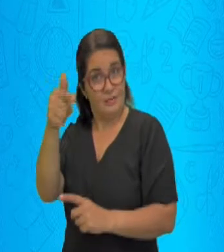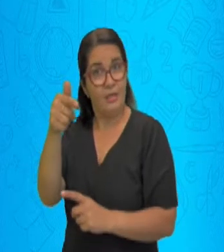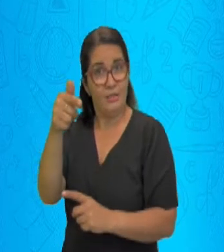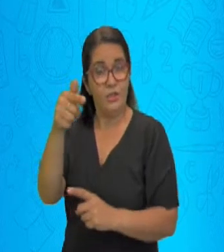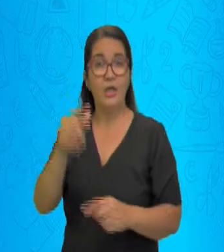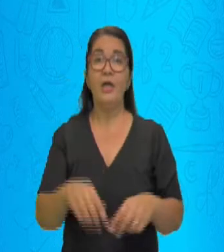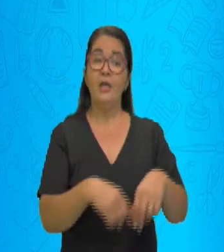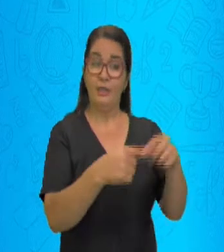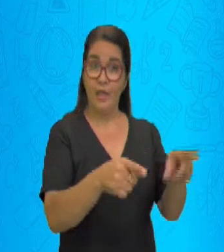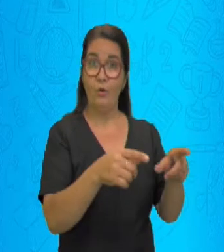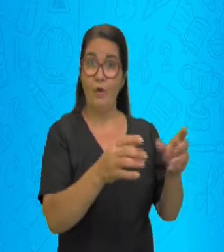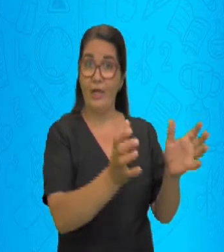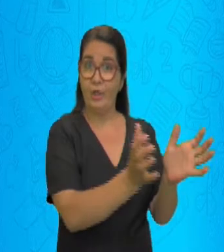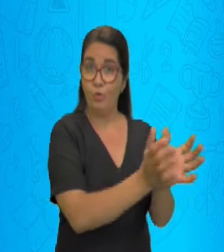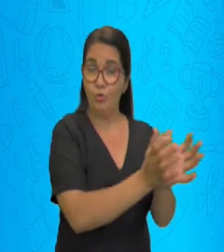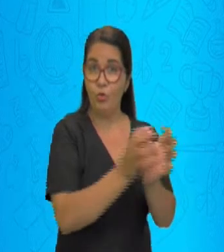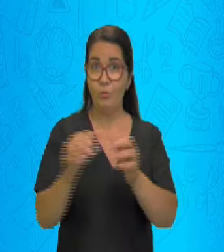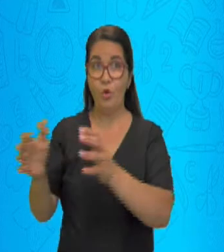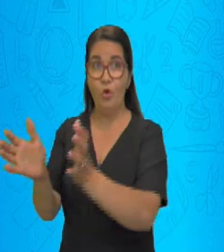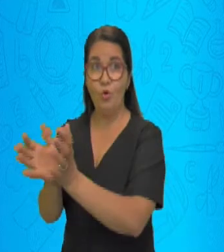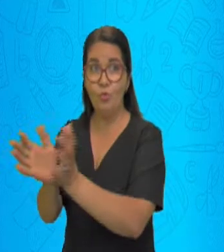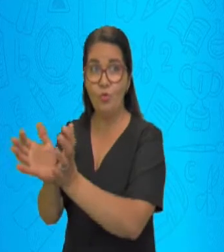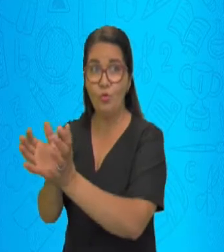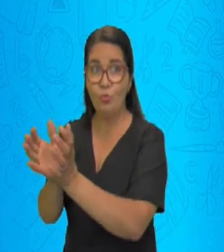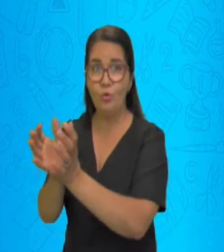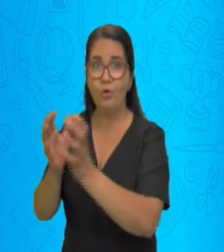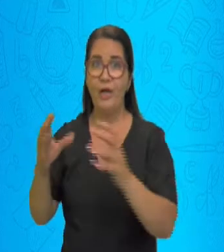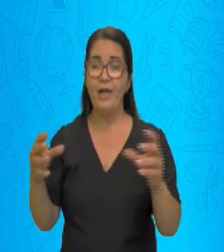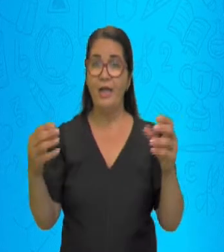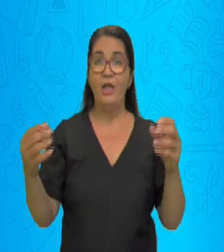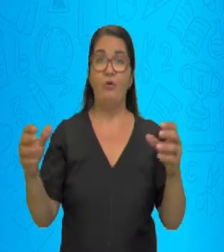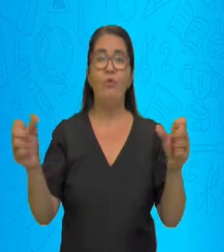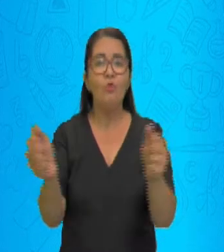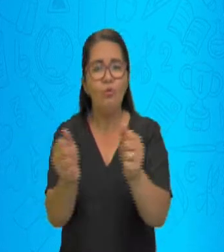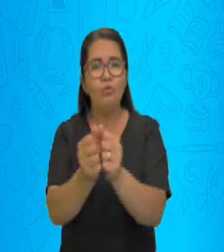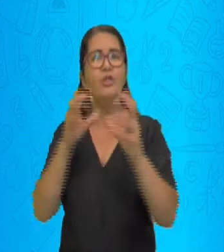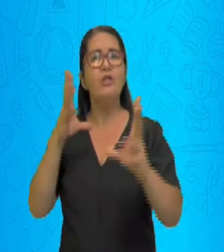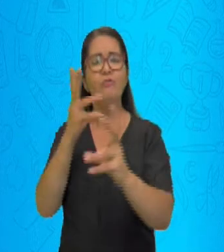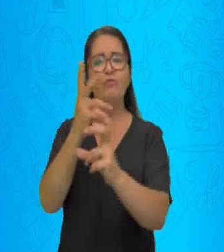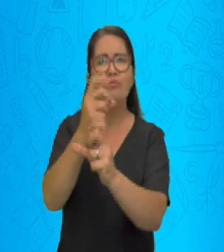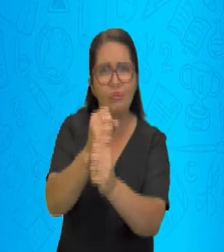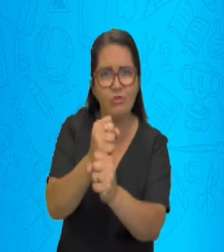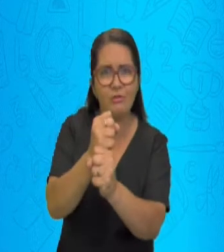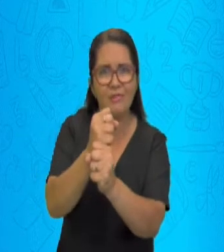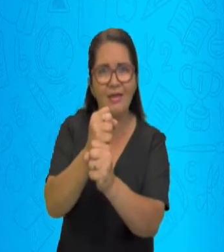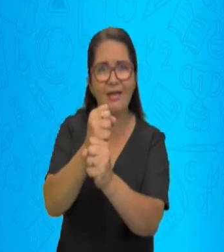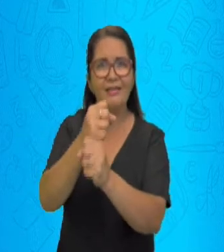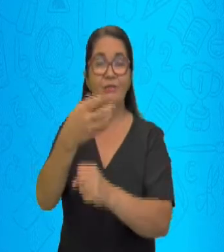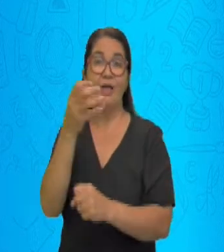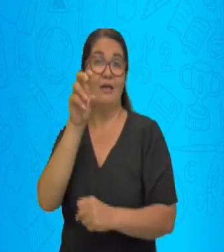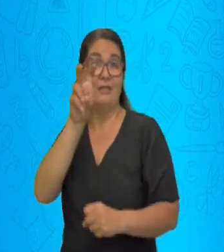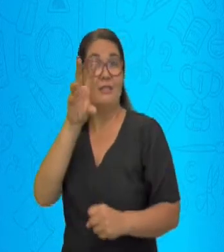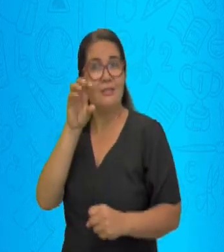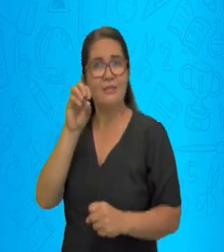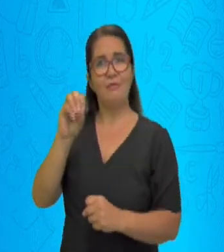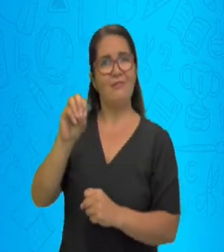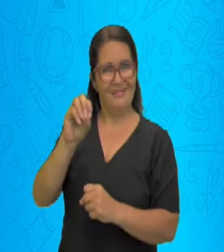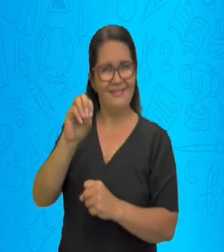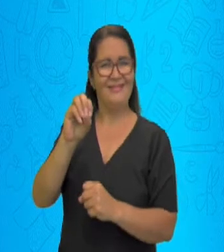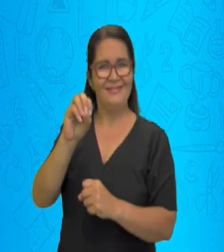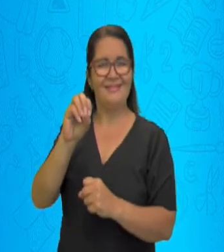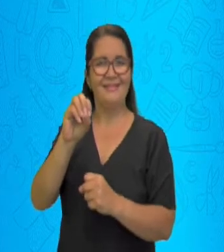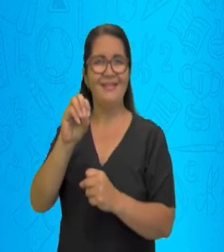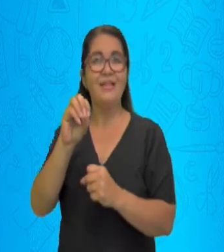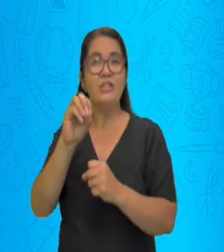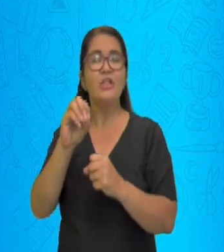de adição que dará no total de 50 figurinhas dentro do seu álbum. Um ponto